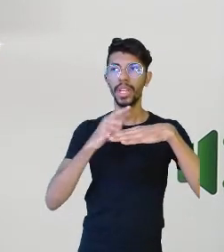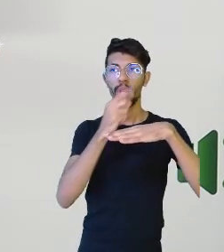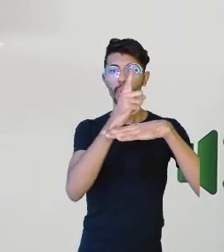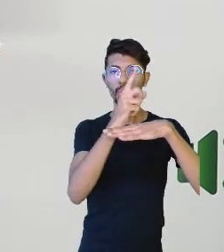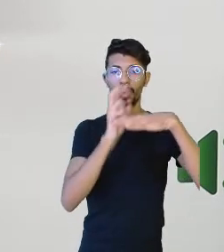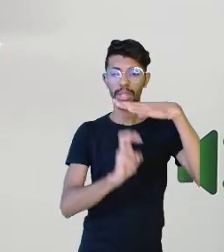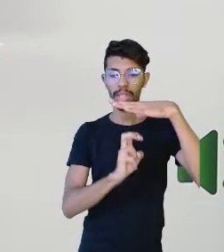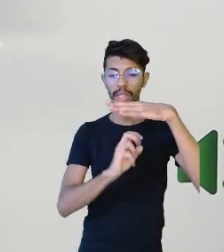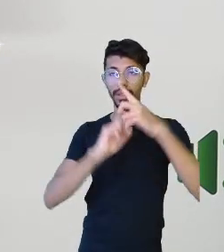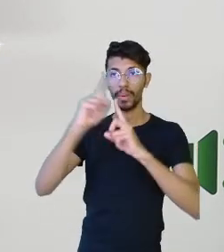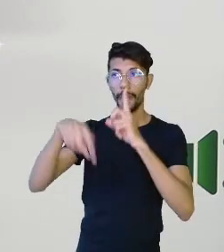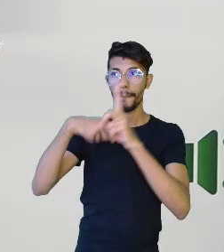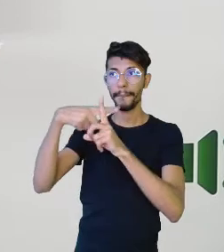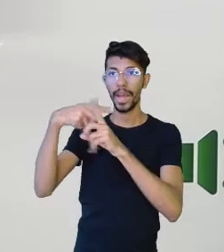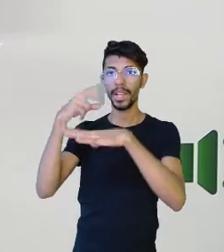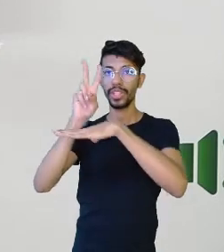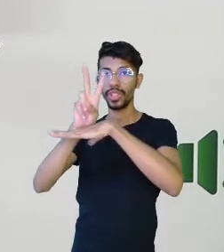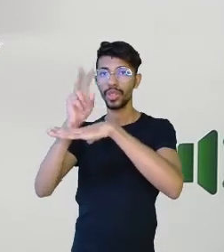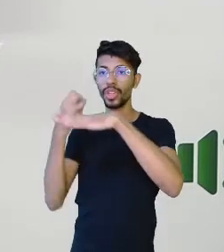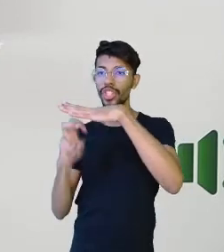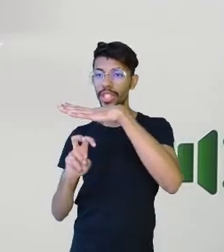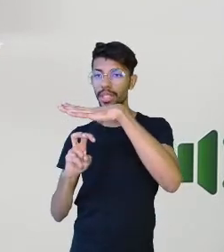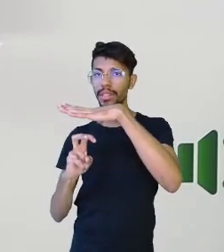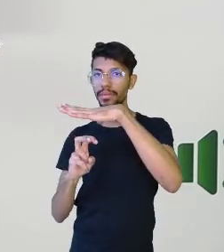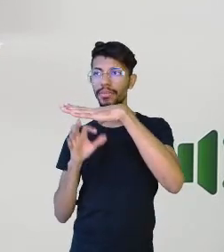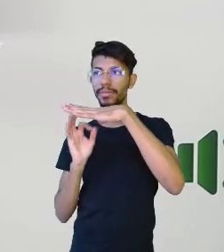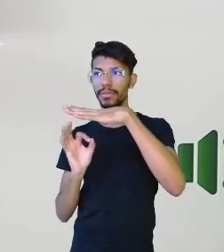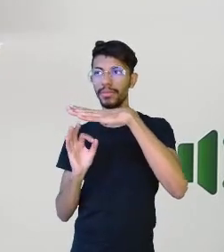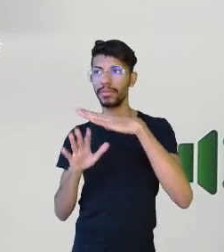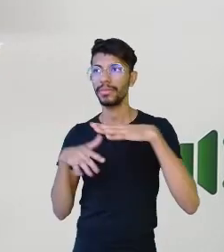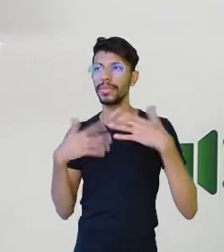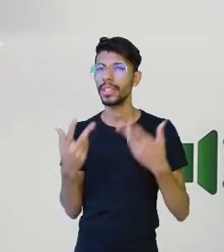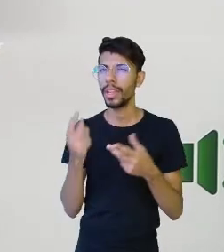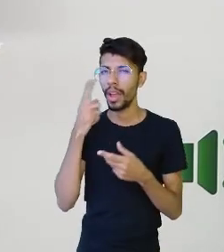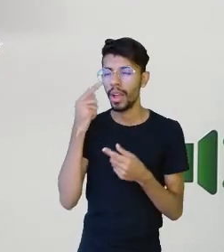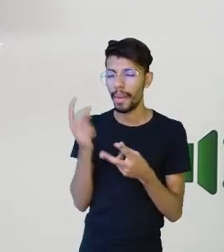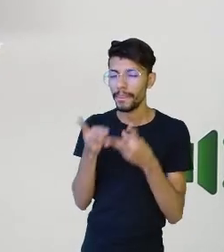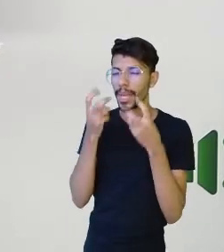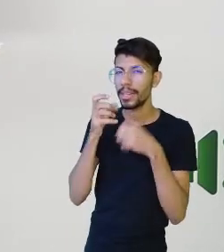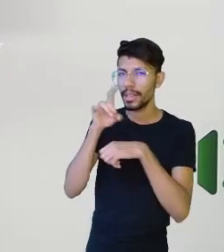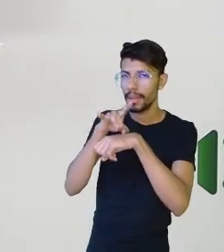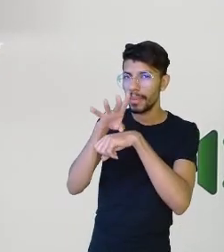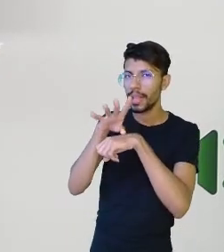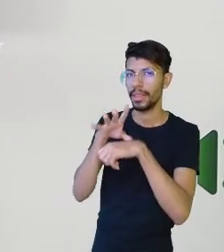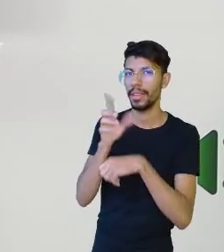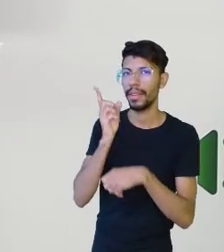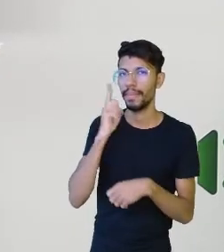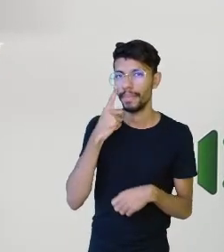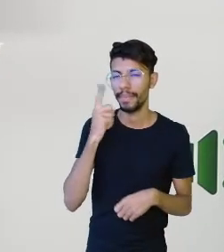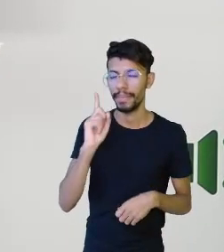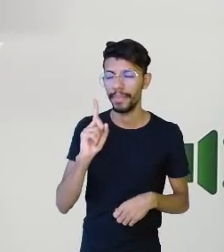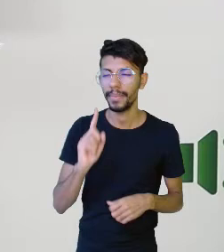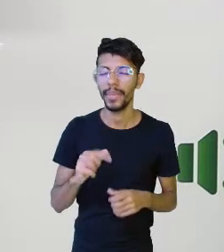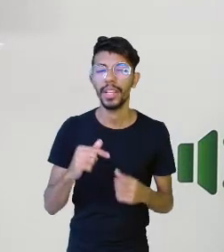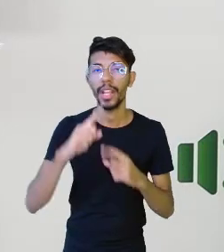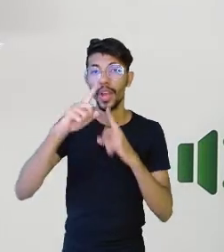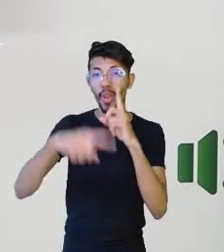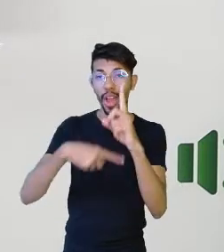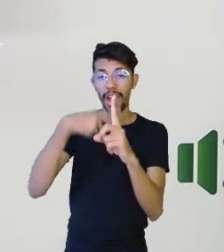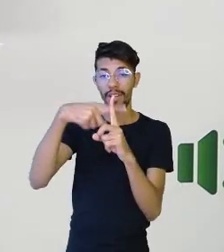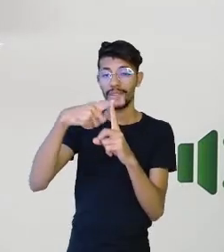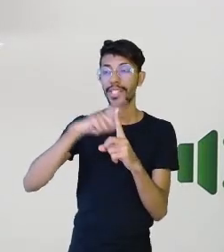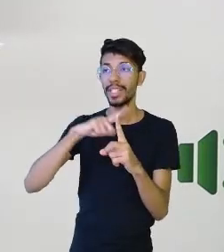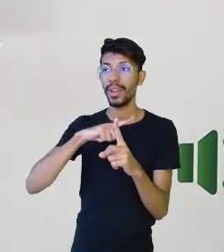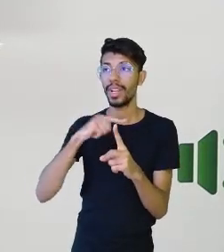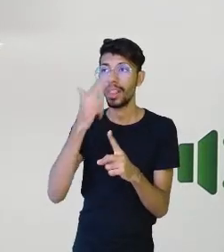1/5 mais 2/5. Se liga nessa dica. Numa adição que tem